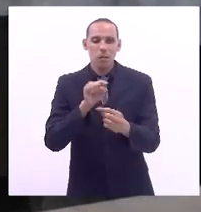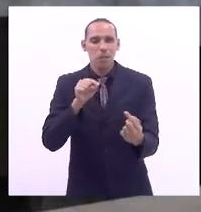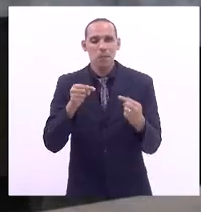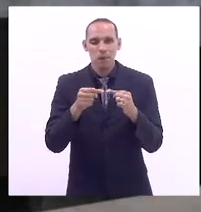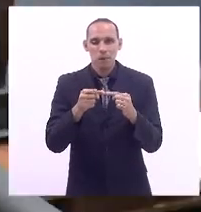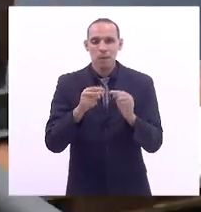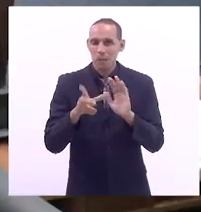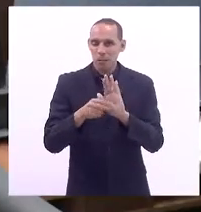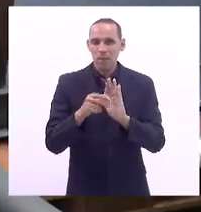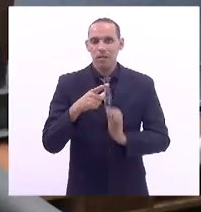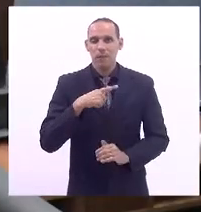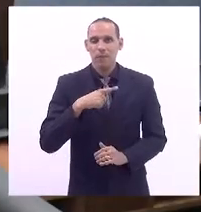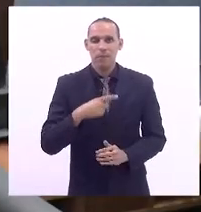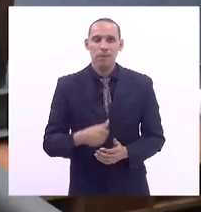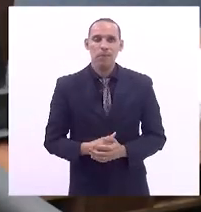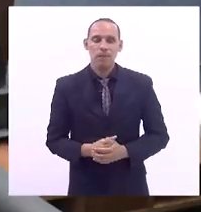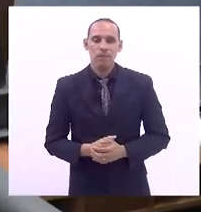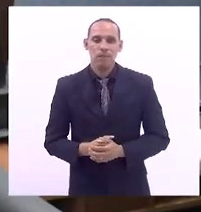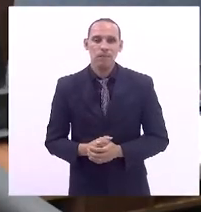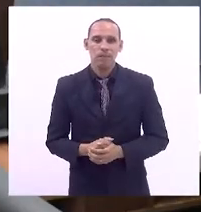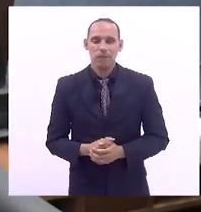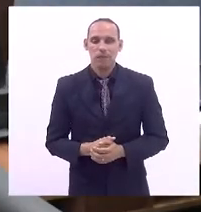E aí